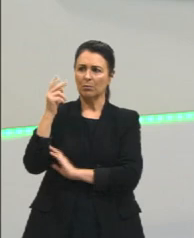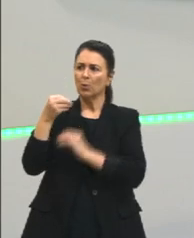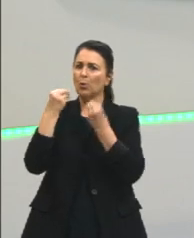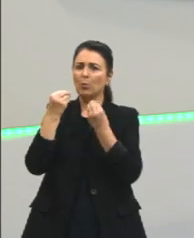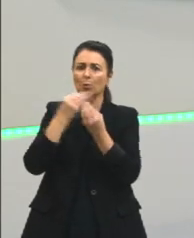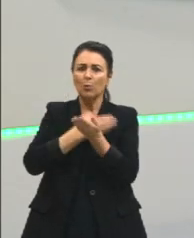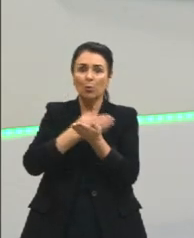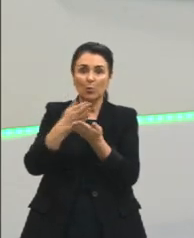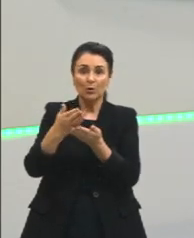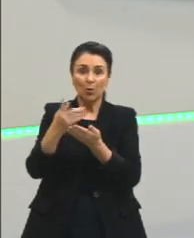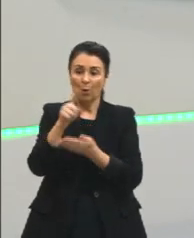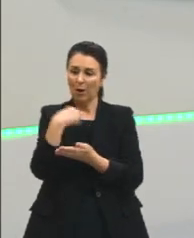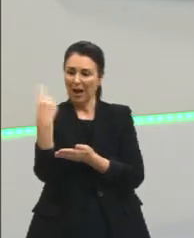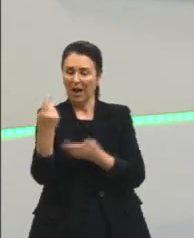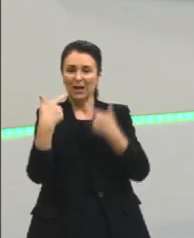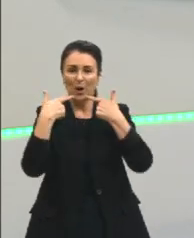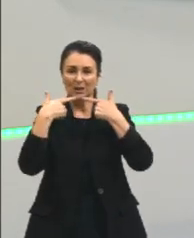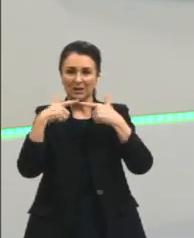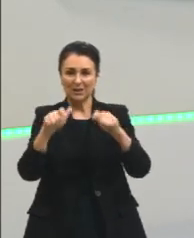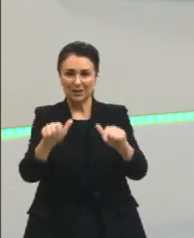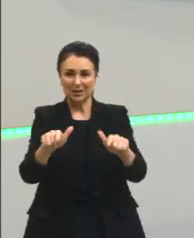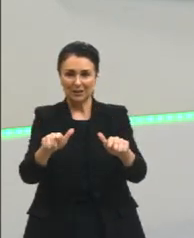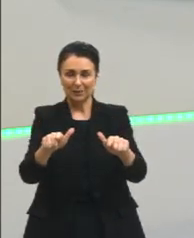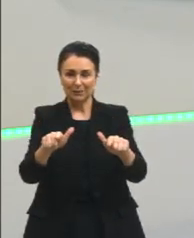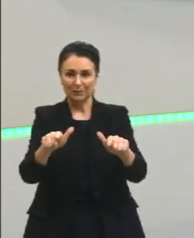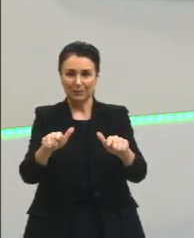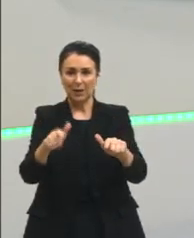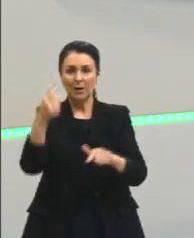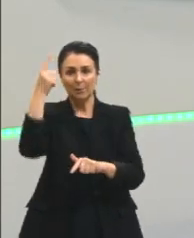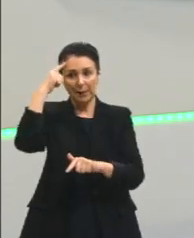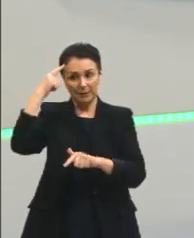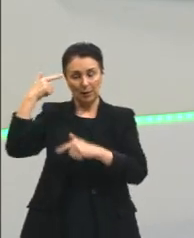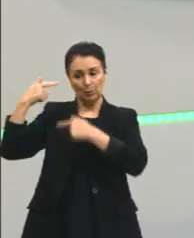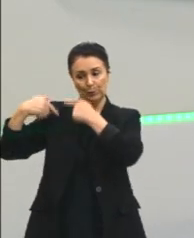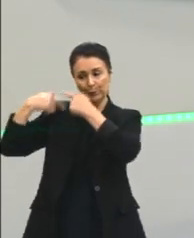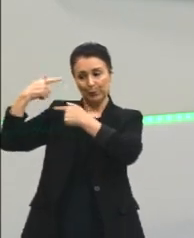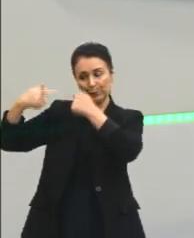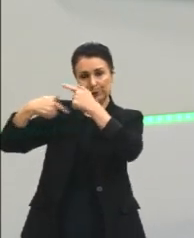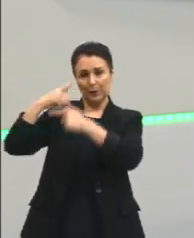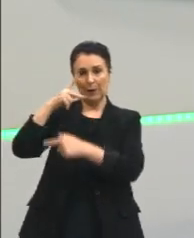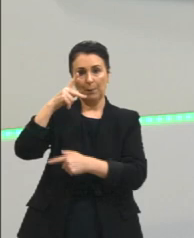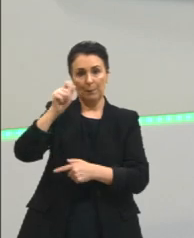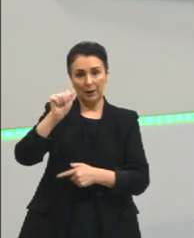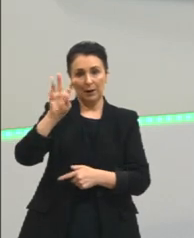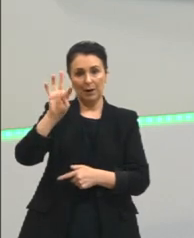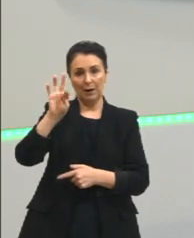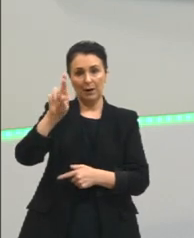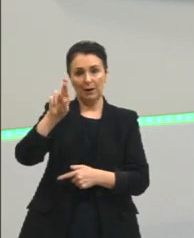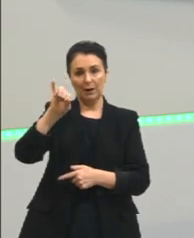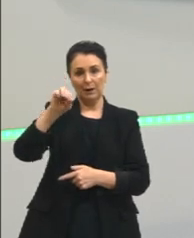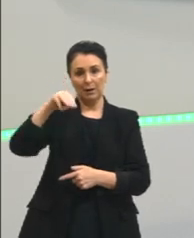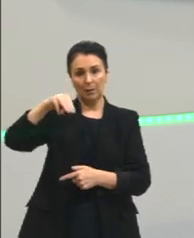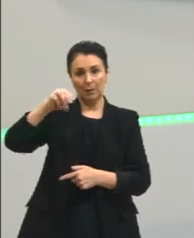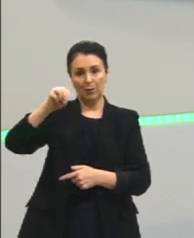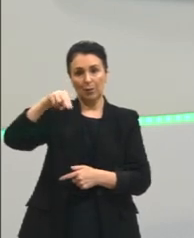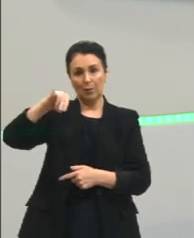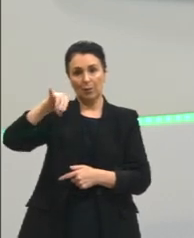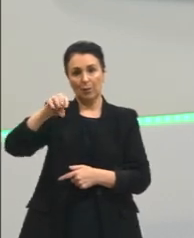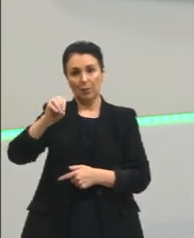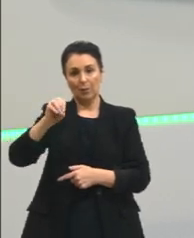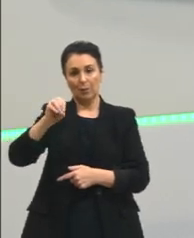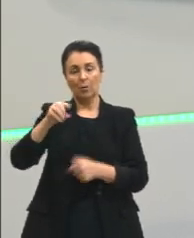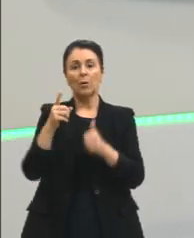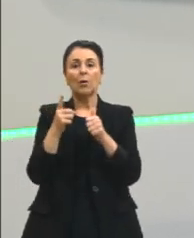a nossa E aí tô pensando em patrimônio né pensando no conceito de patrimônio a gente primeiramente